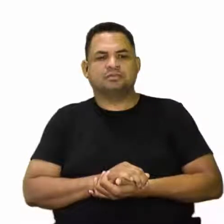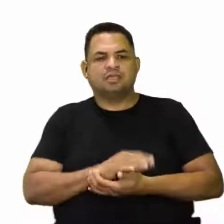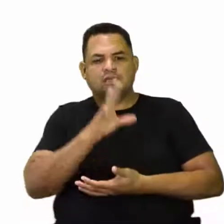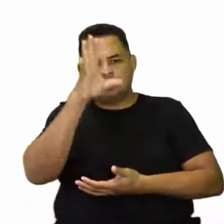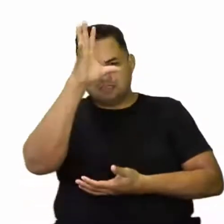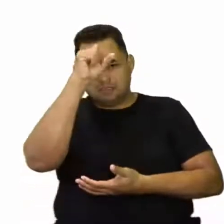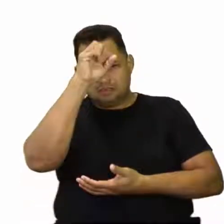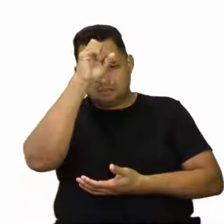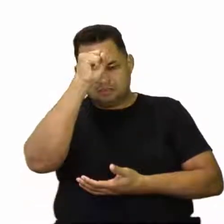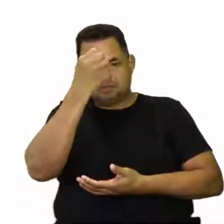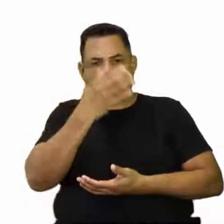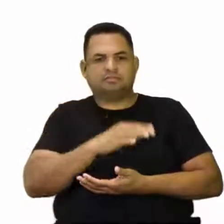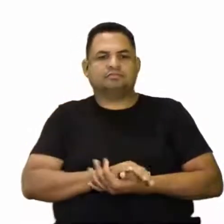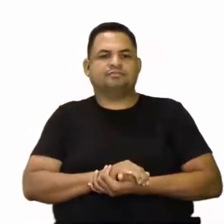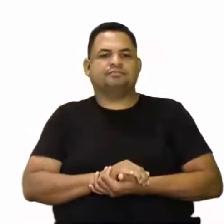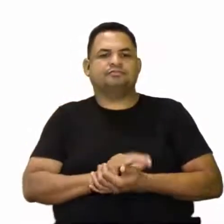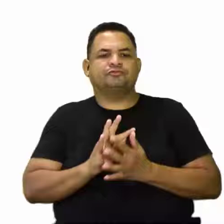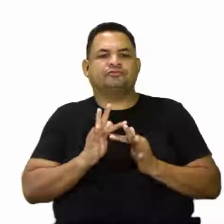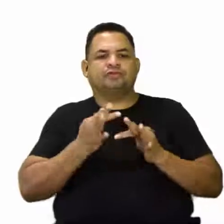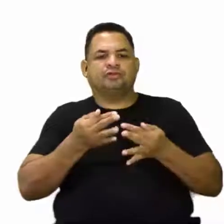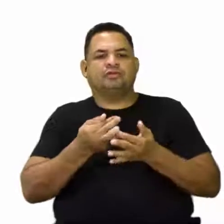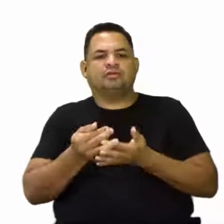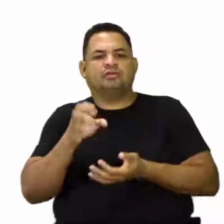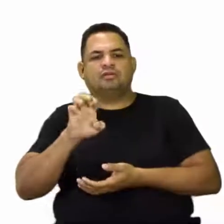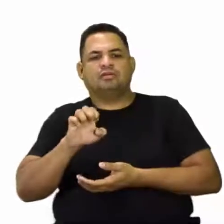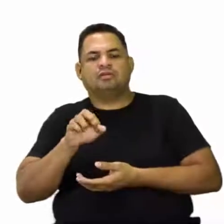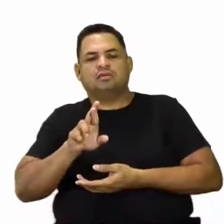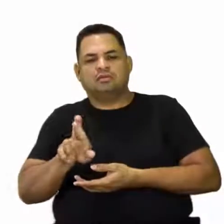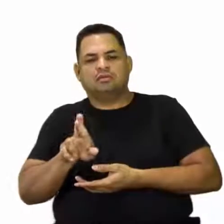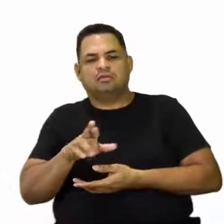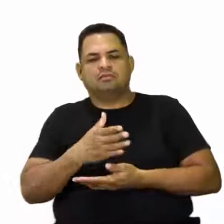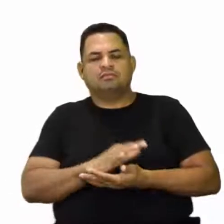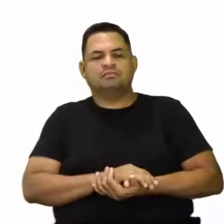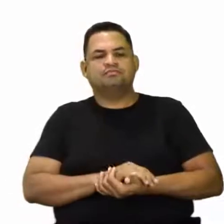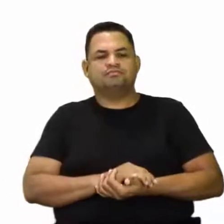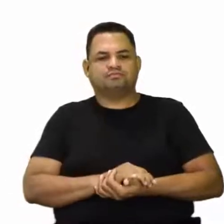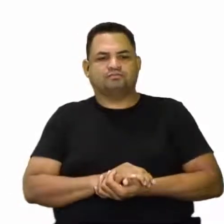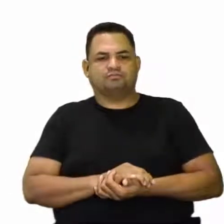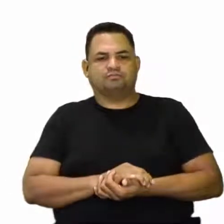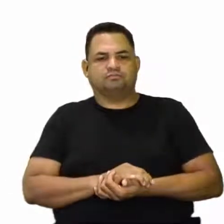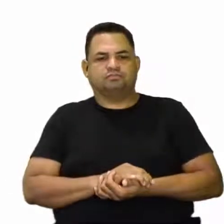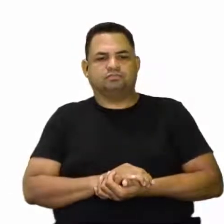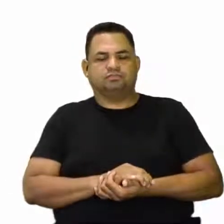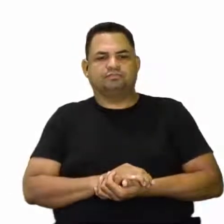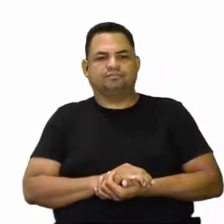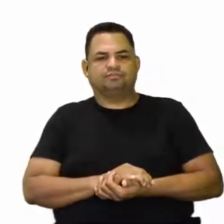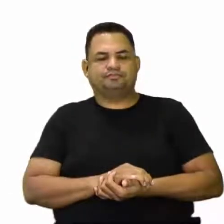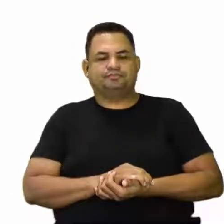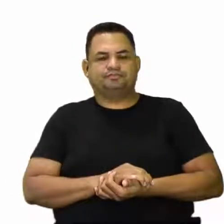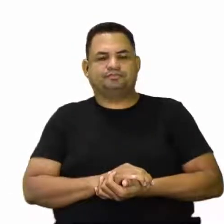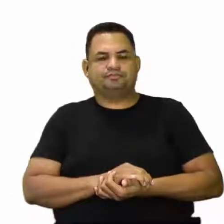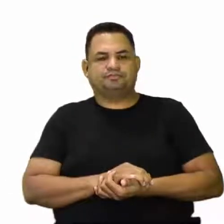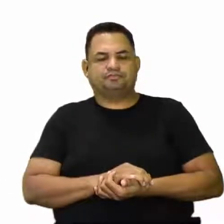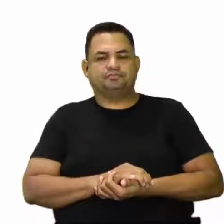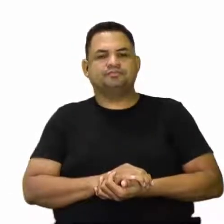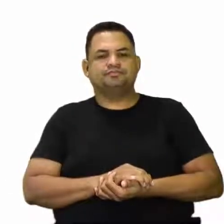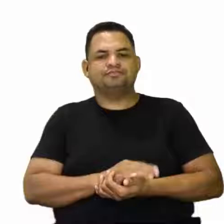verbo aprender, verbo terminado em ER. Yo aprendería,